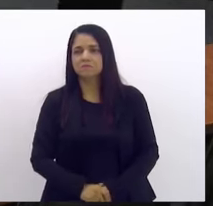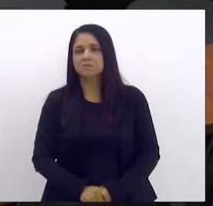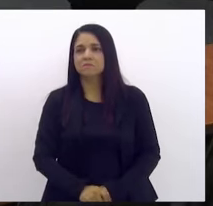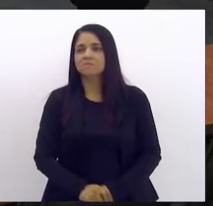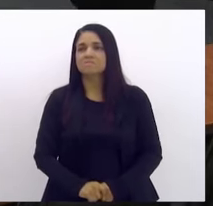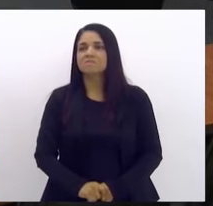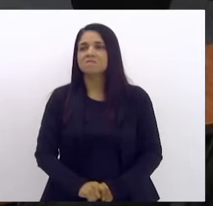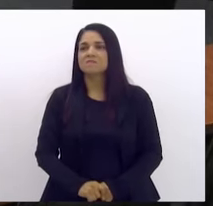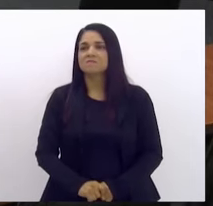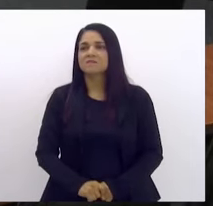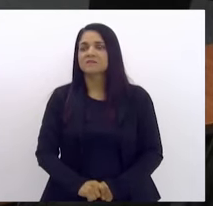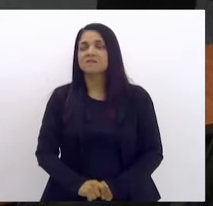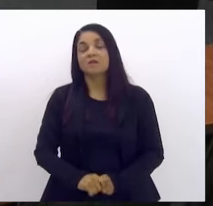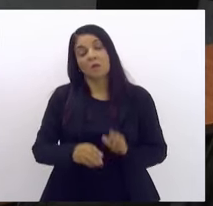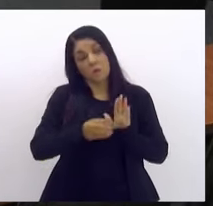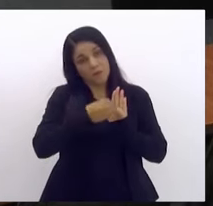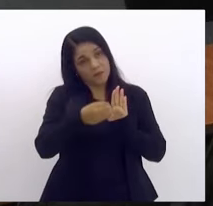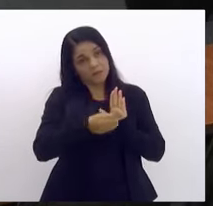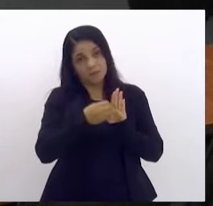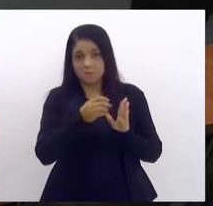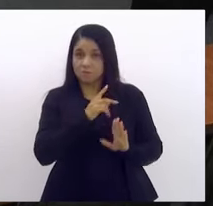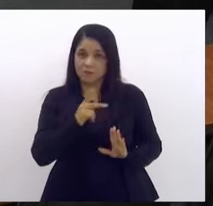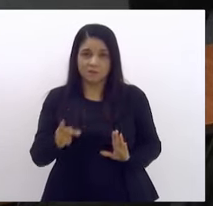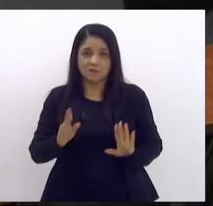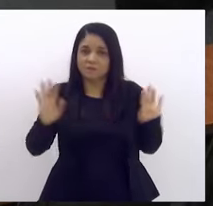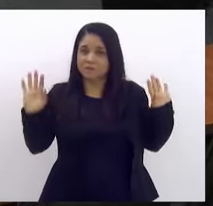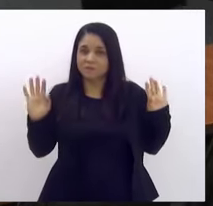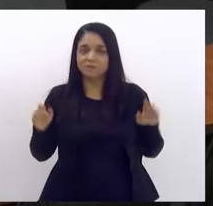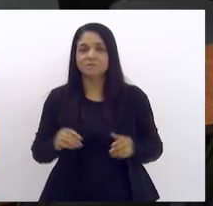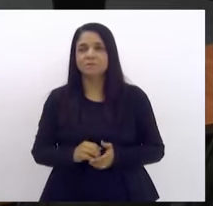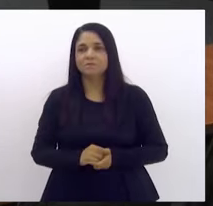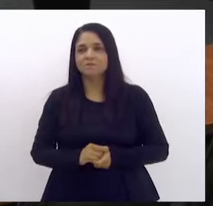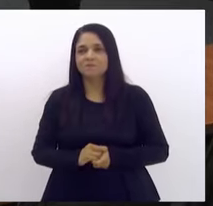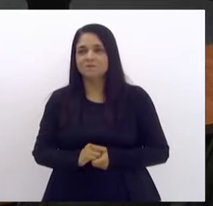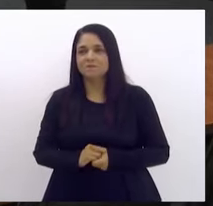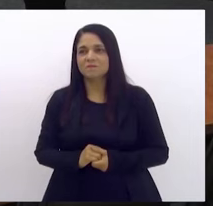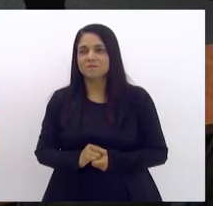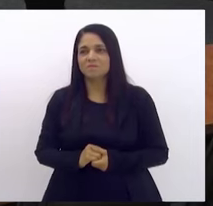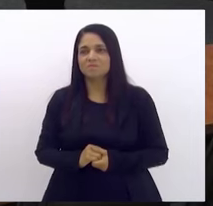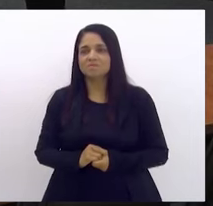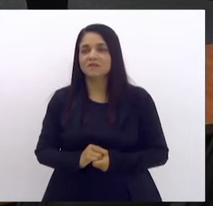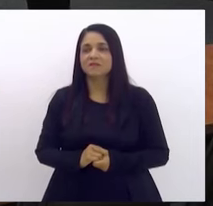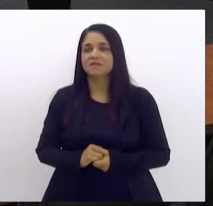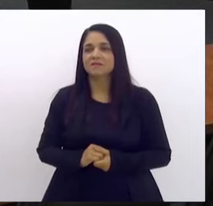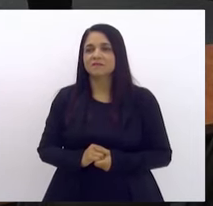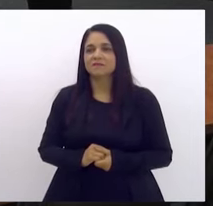Enfim, esse é o parecer, presidente. Obrigado, nosso nobre deputado